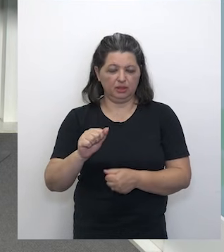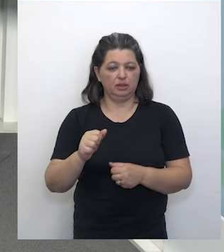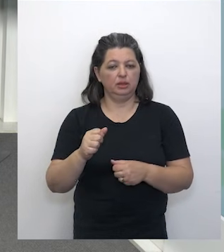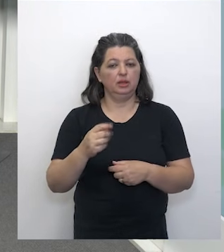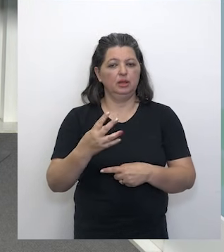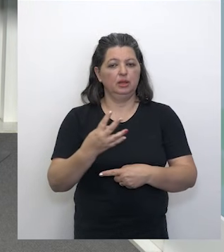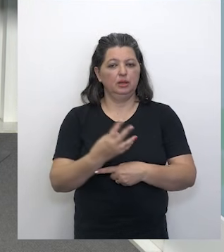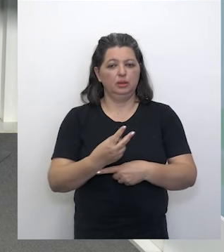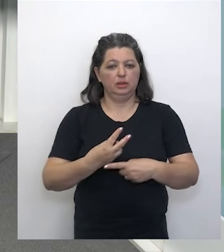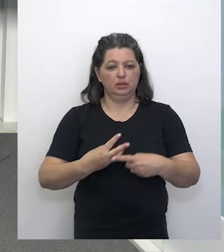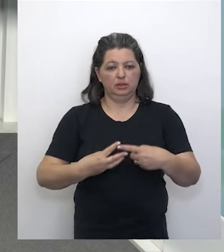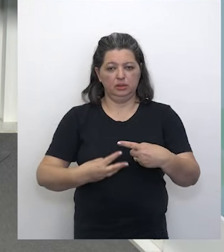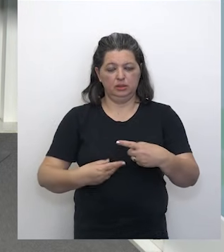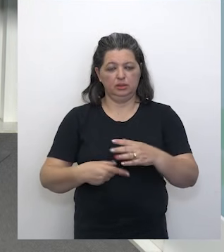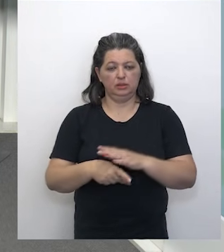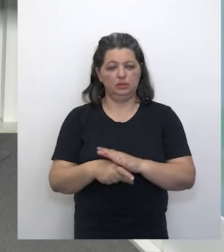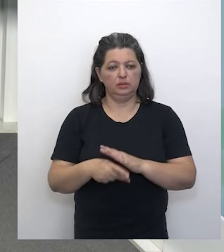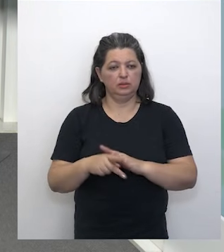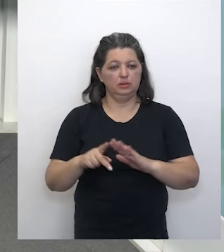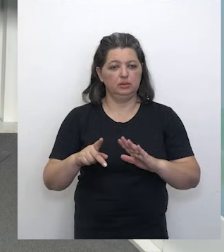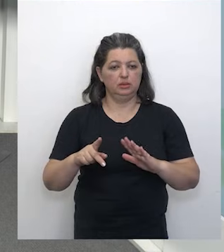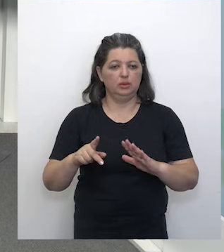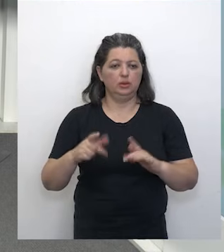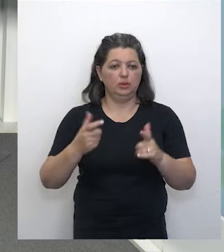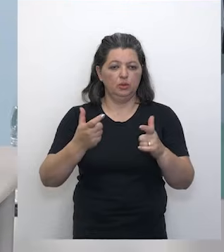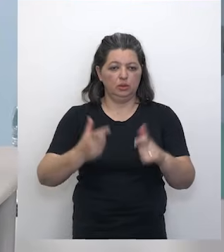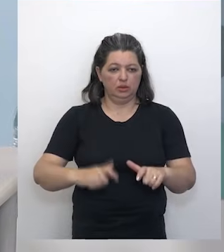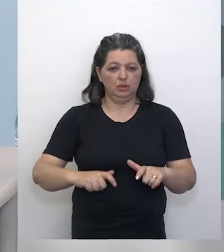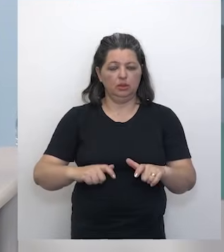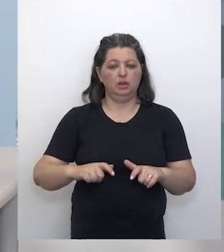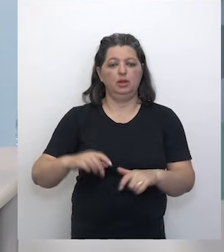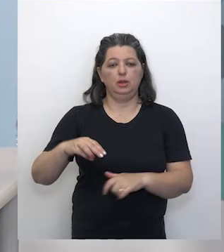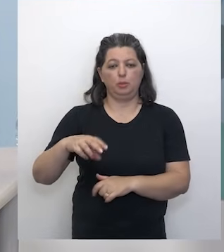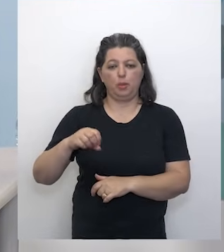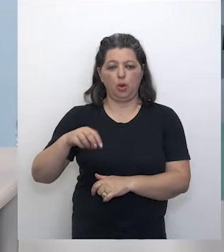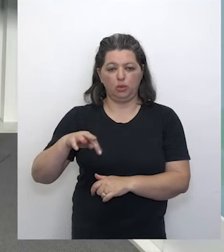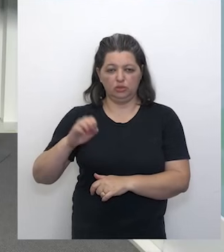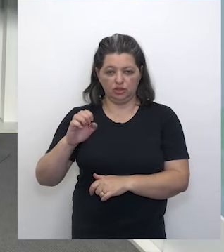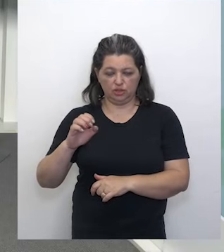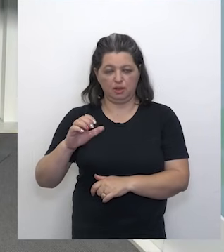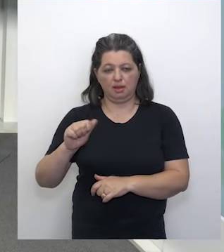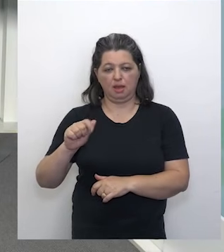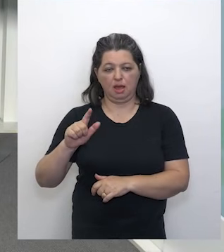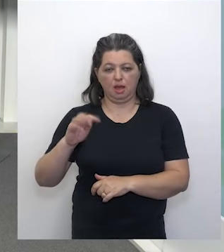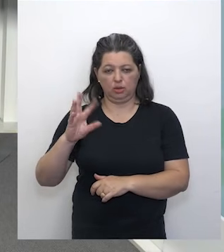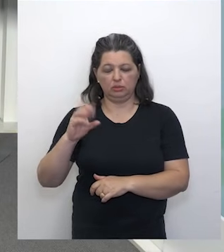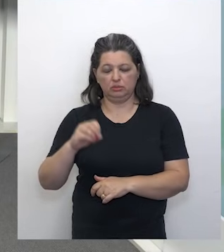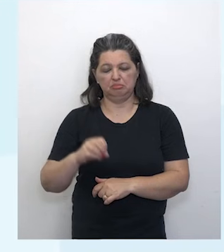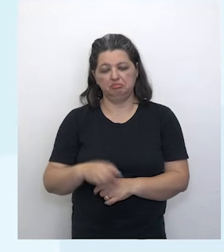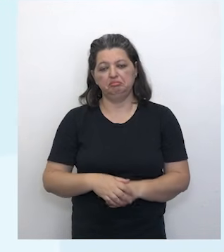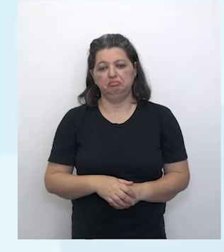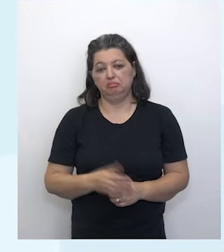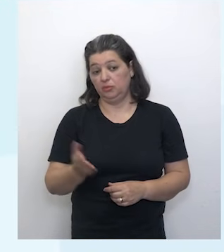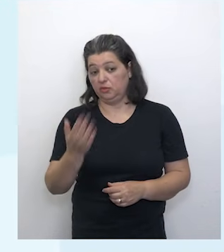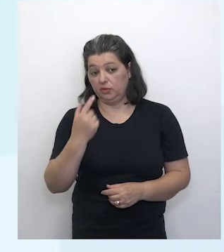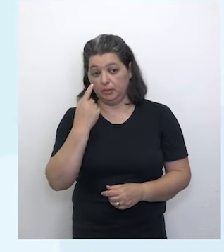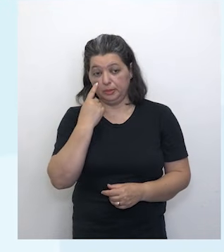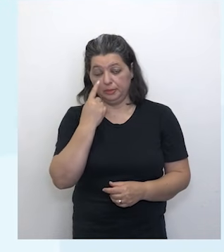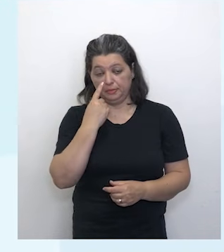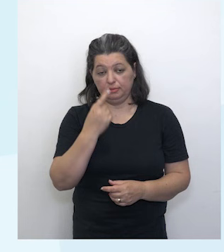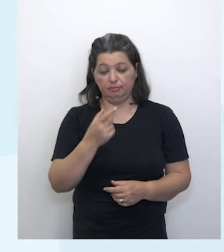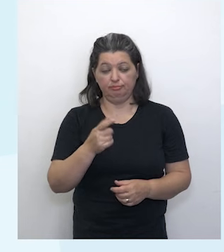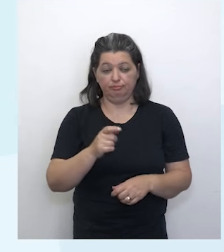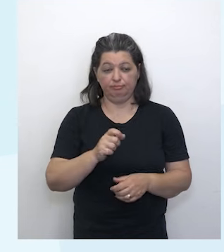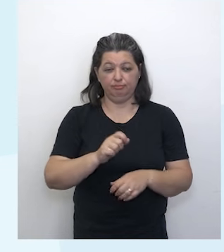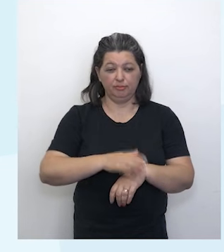Escola Jeremias de Paula Eduardo, lá de Monte Alto. Valeu, obrigado, gente. É isso aí, Vivi. Vamos então? Vamos. Ó, vou fazer aqui